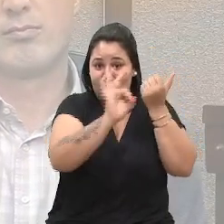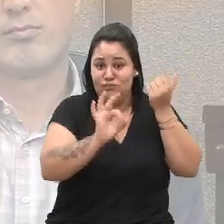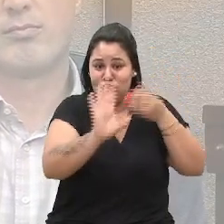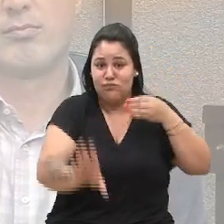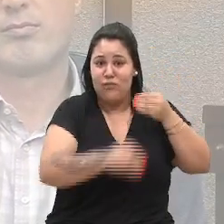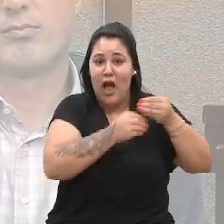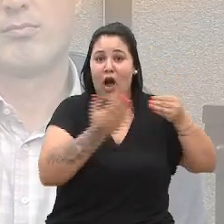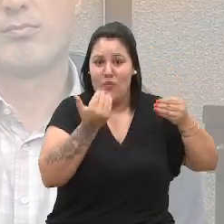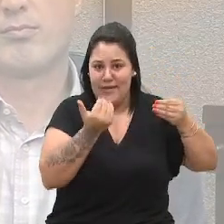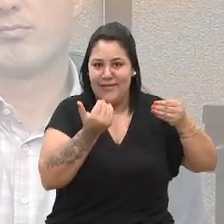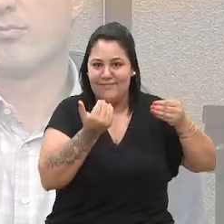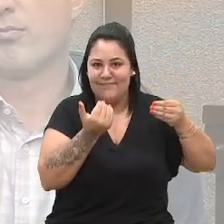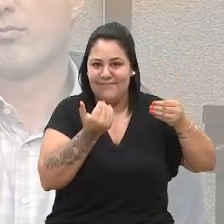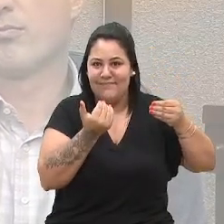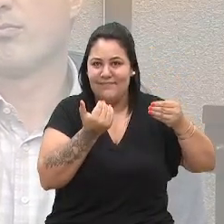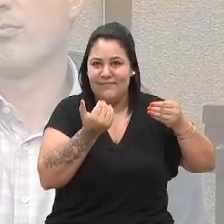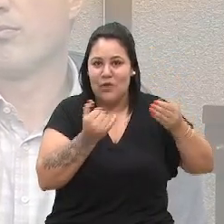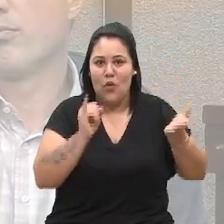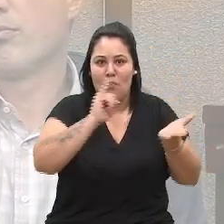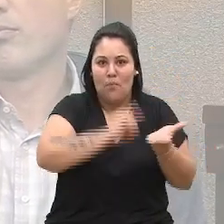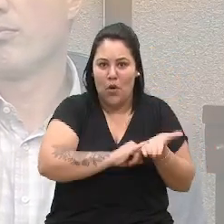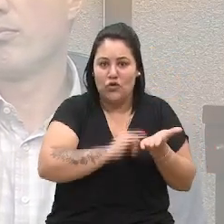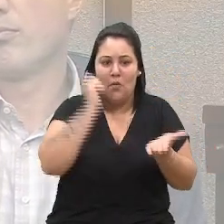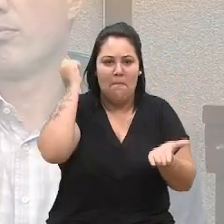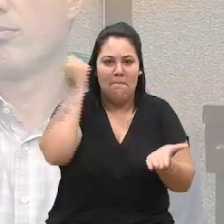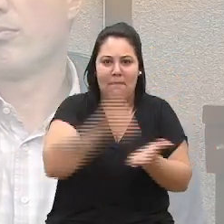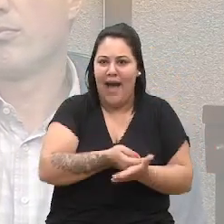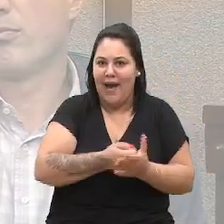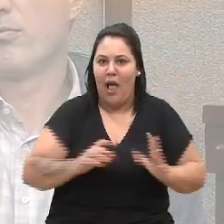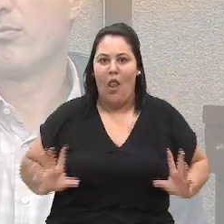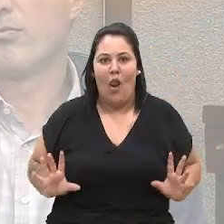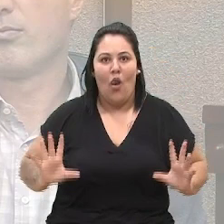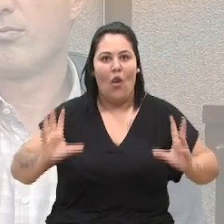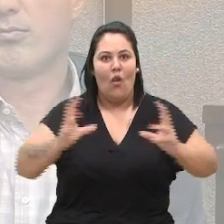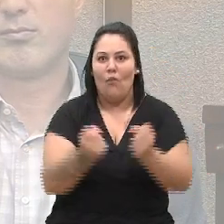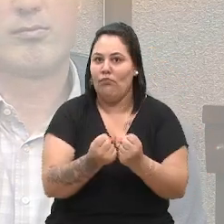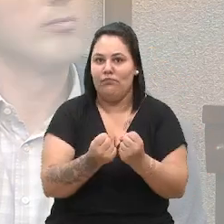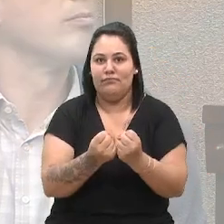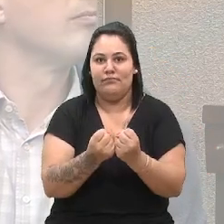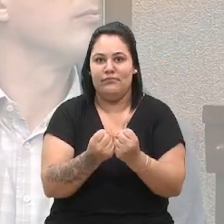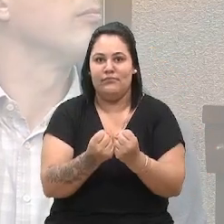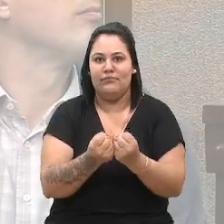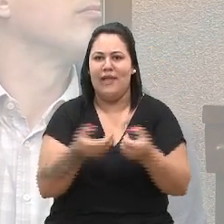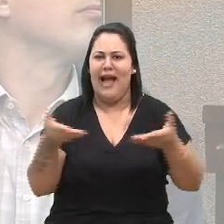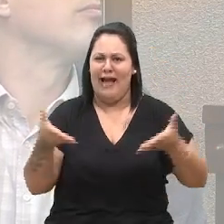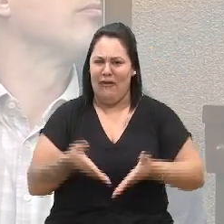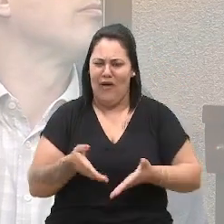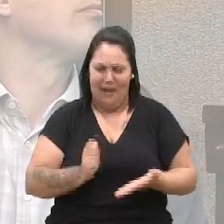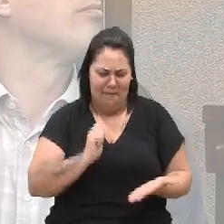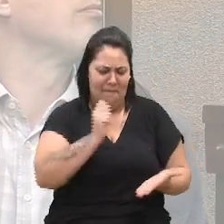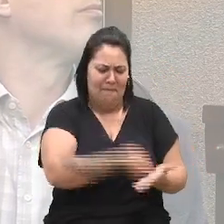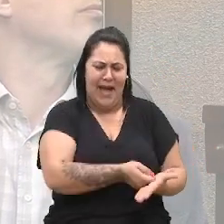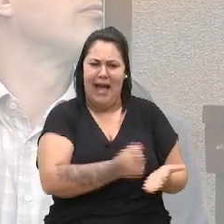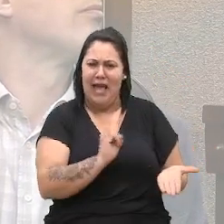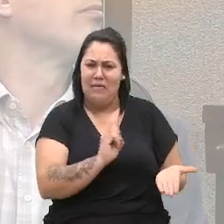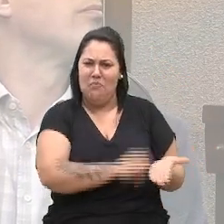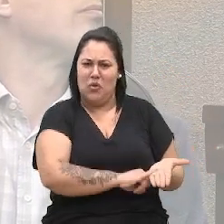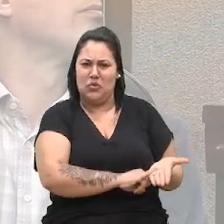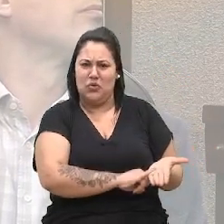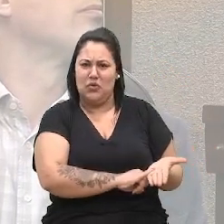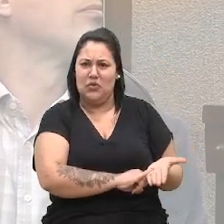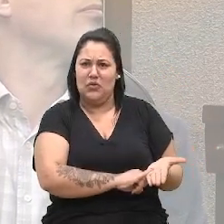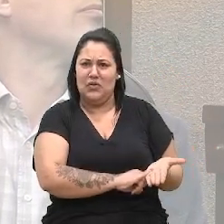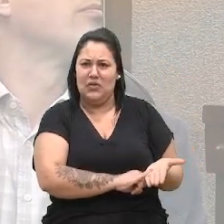imposto se paga por dentro, por fora, no final. Agora, pagar impostos para